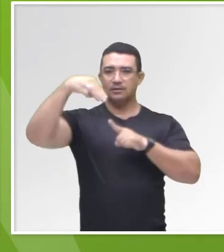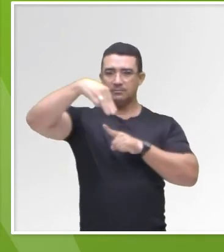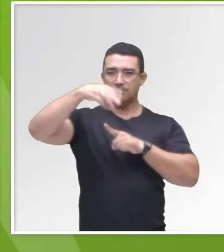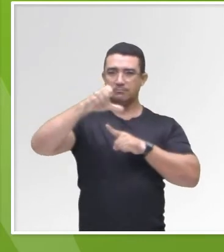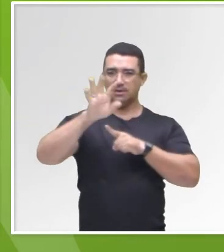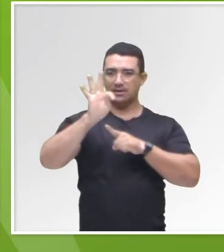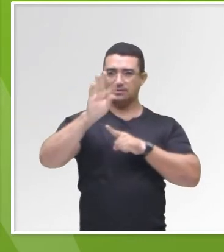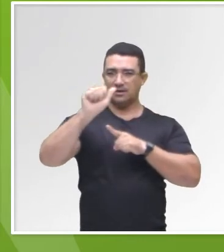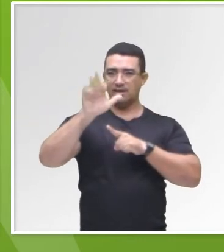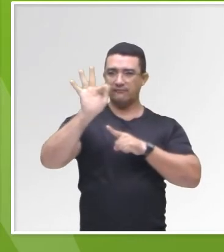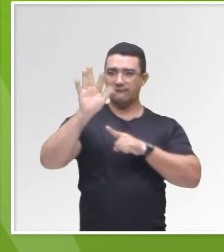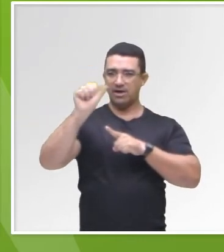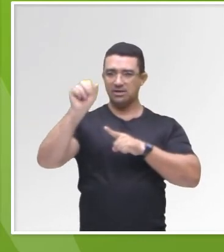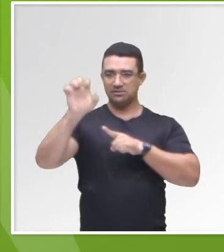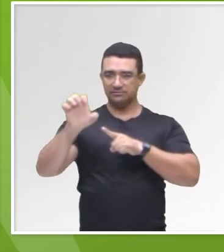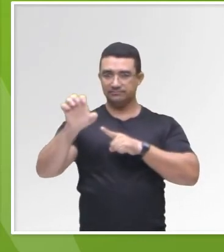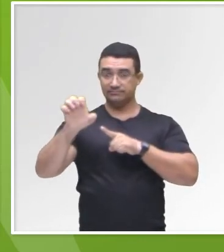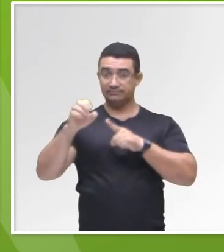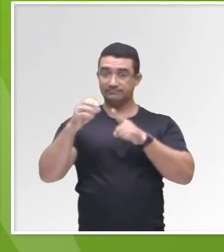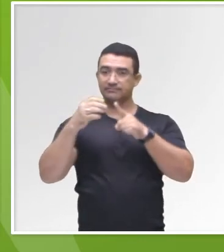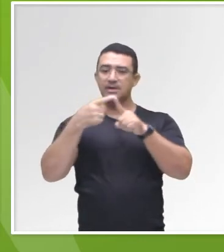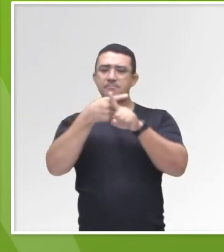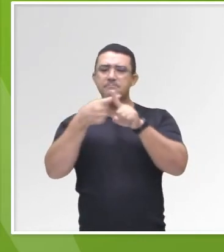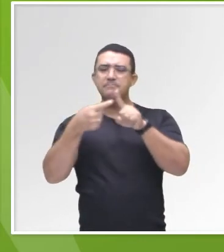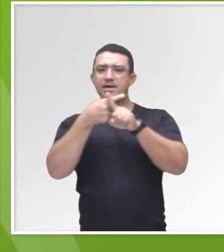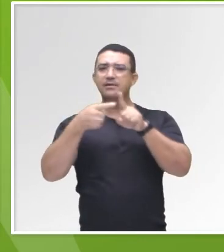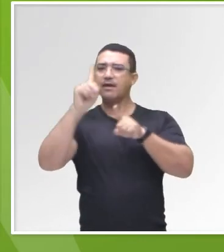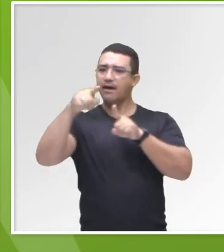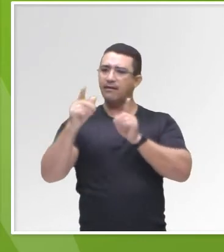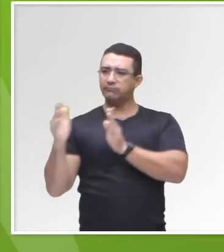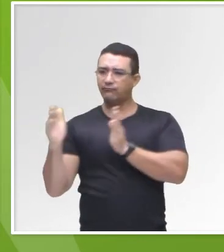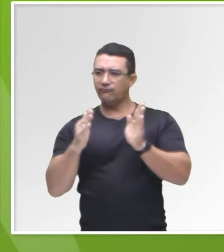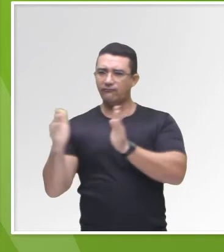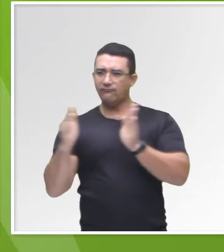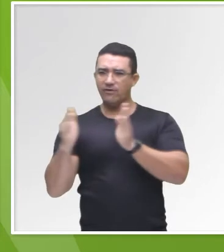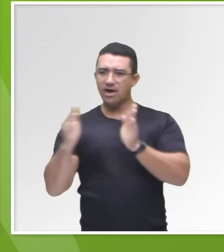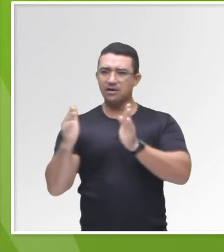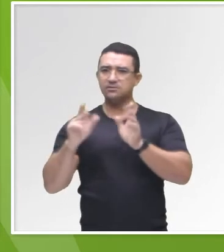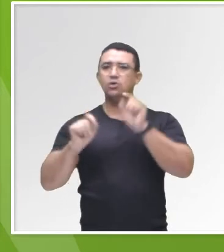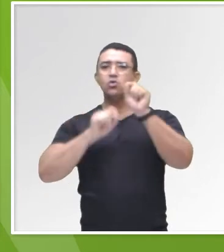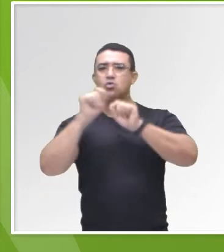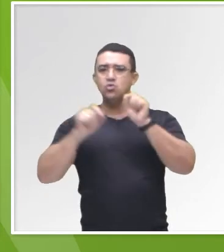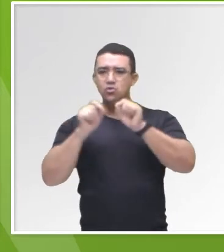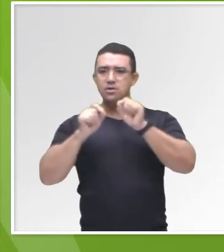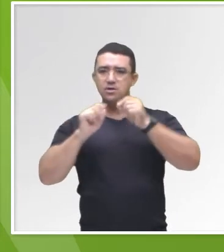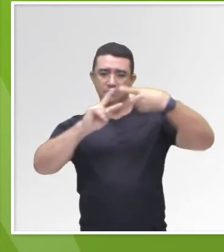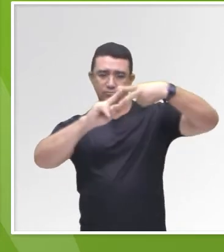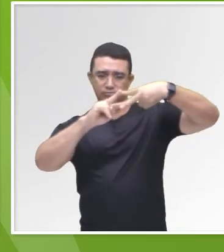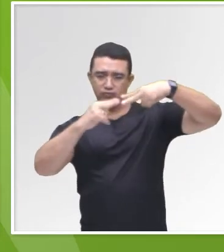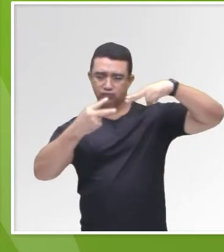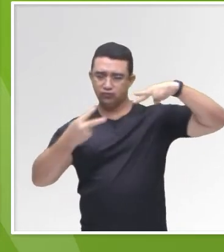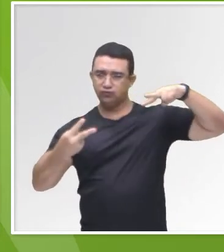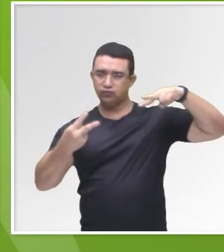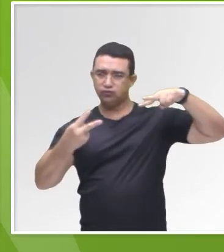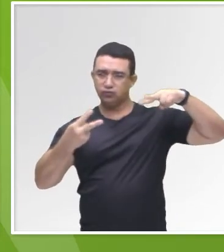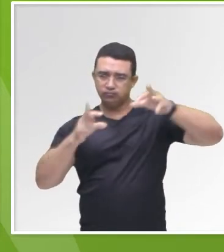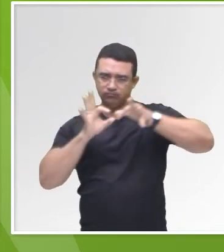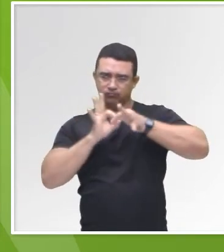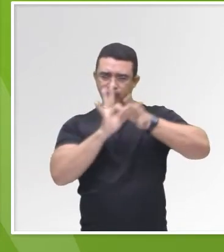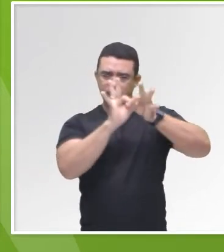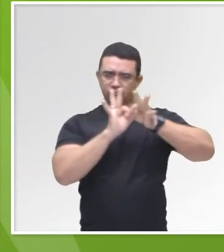característica bem interessante, que é a fase da máxima condensação dos cromossomos e